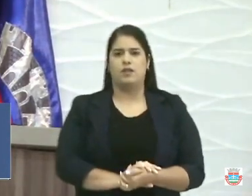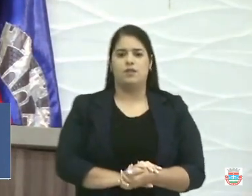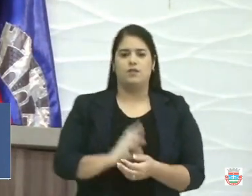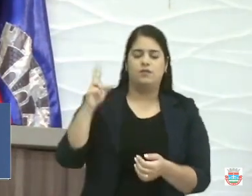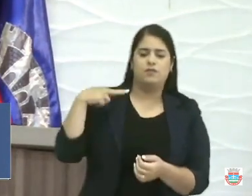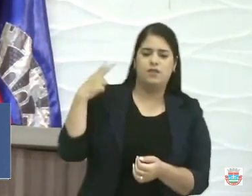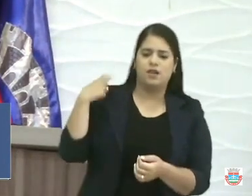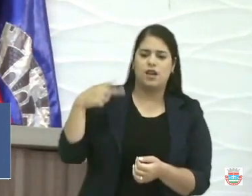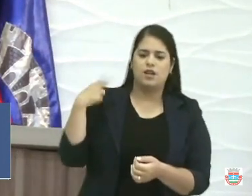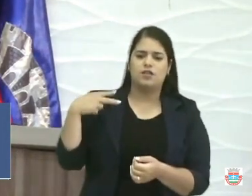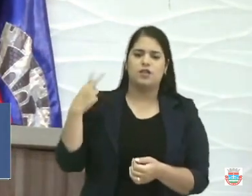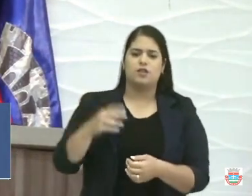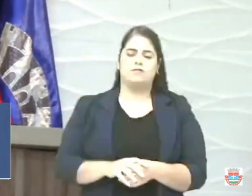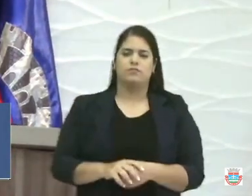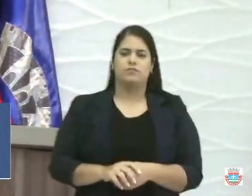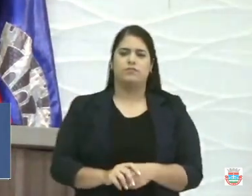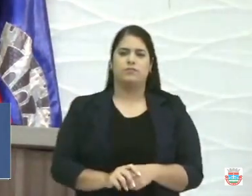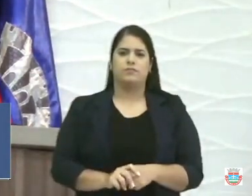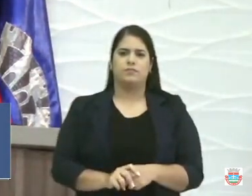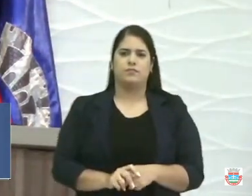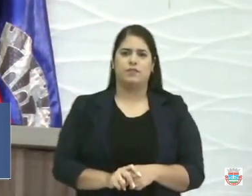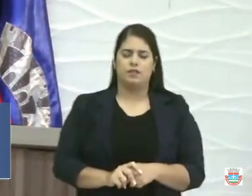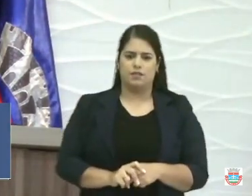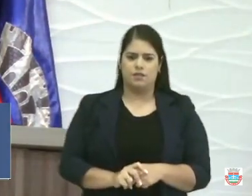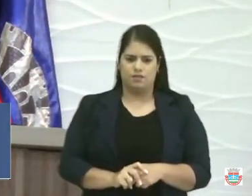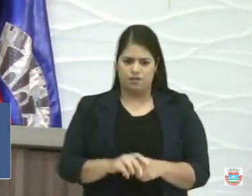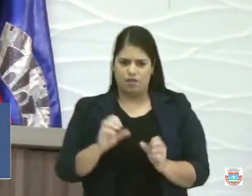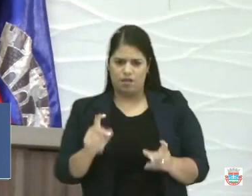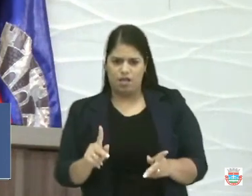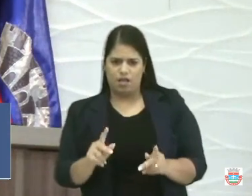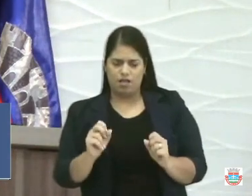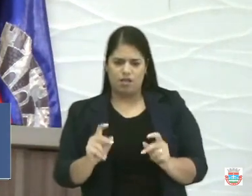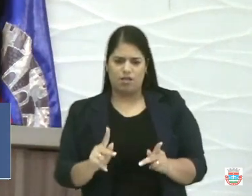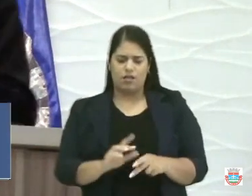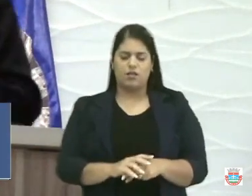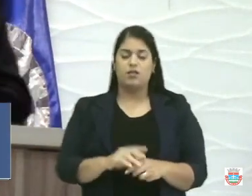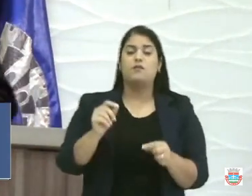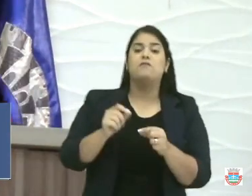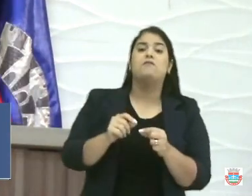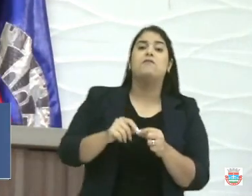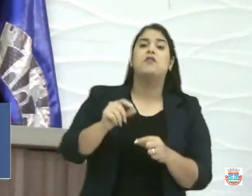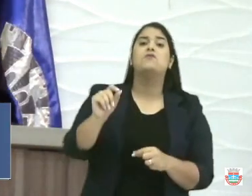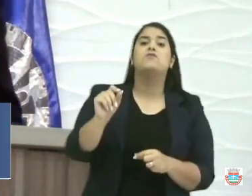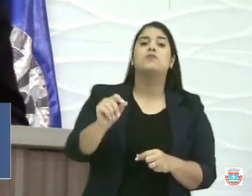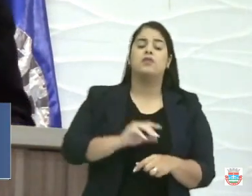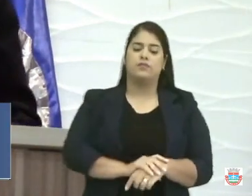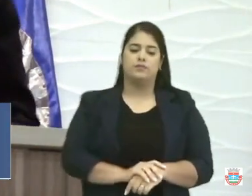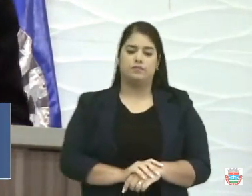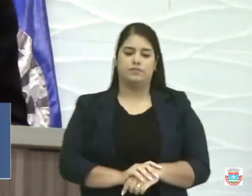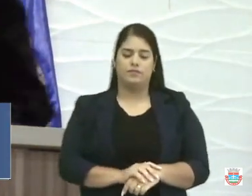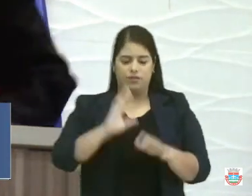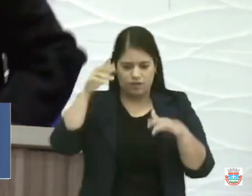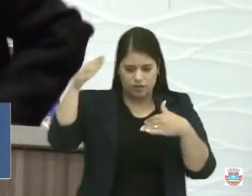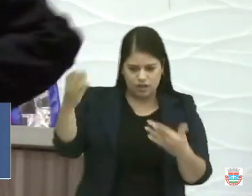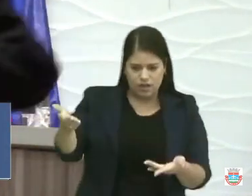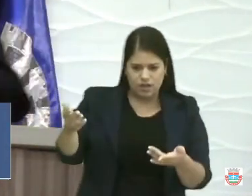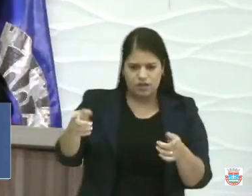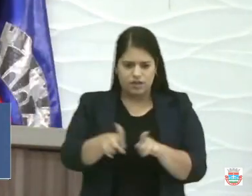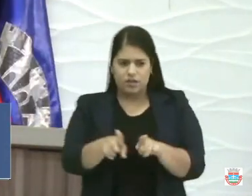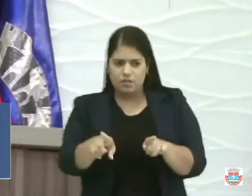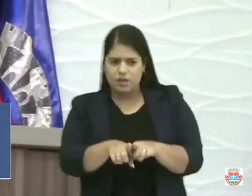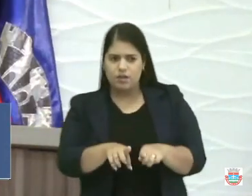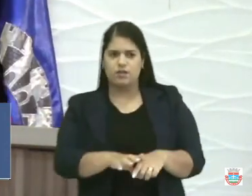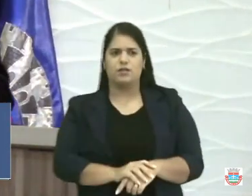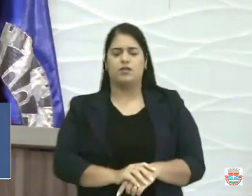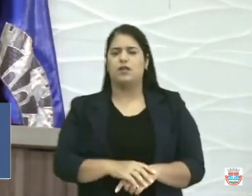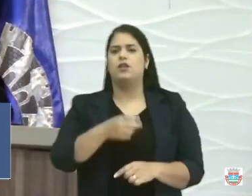ser contra eu na ética, sem precisão. O que foi que eu fiz? Botei Vossa Excelência na ética também. Que Vossa Excelência